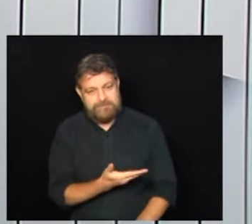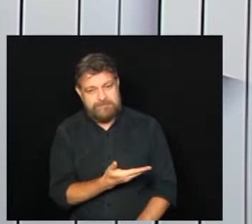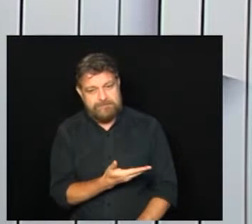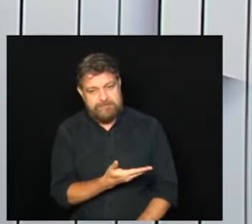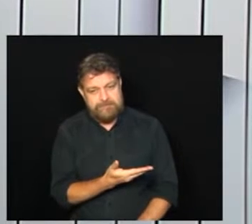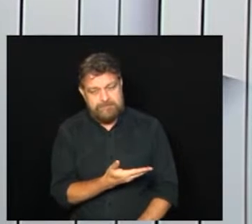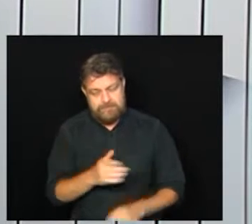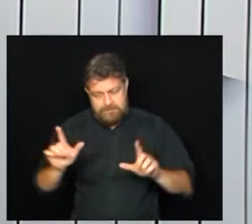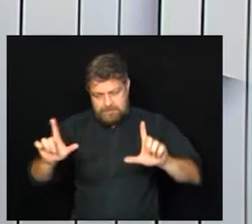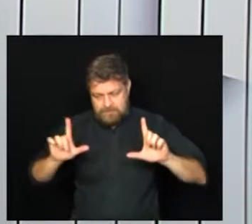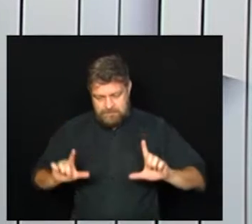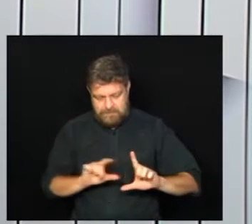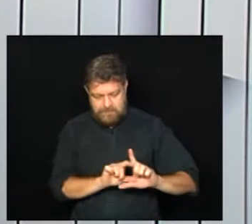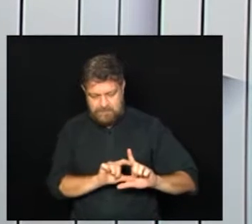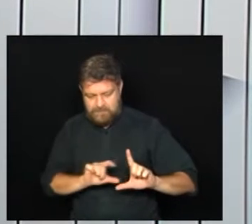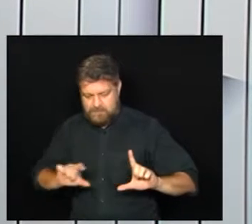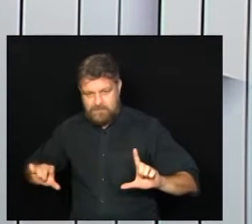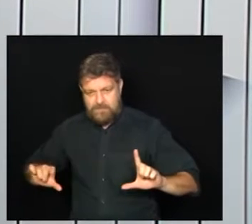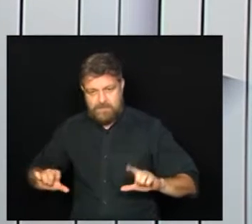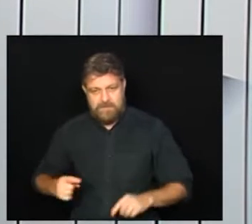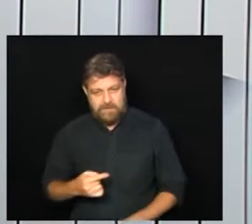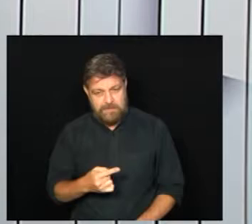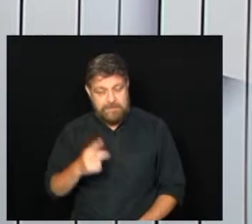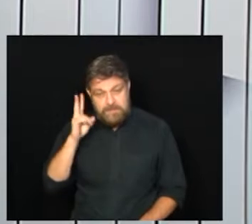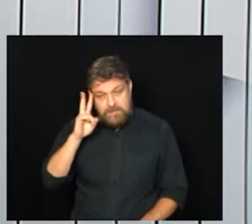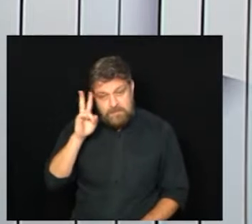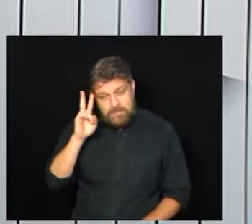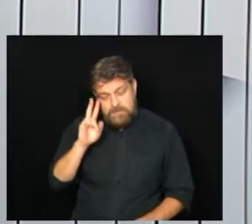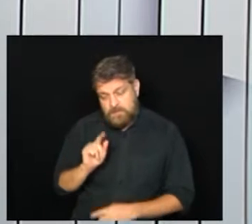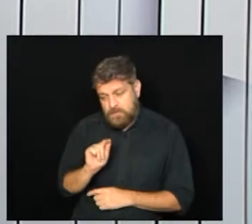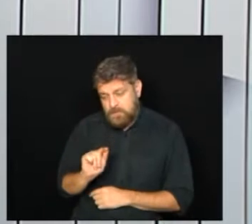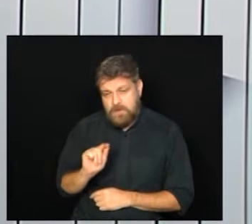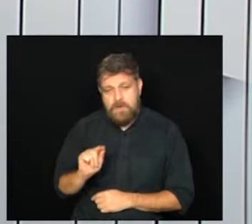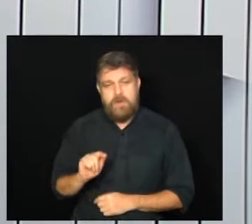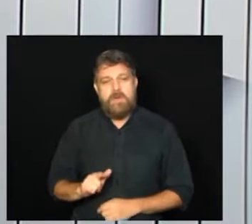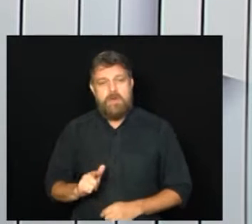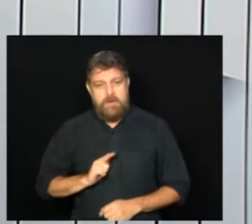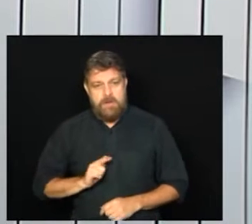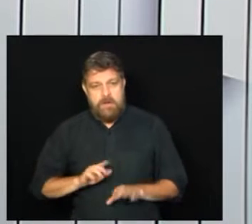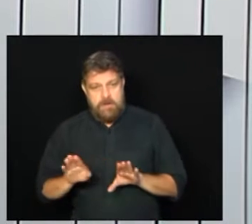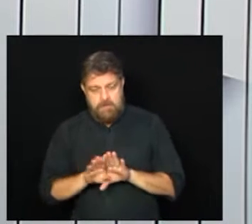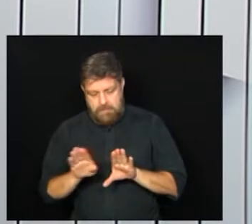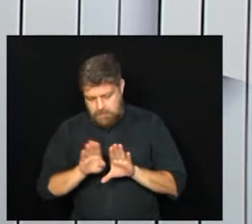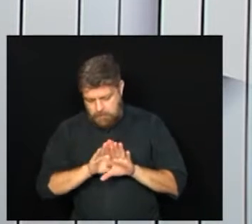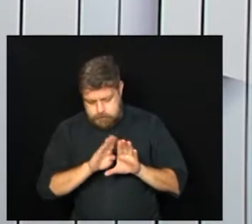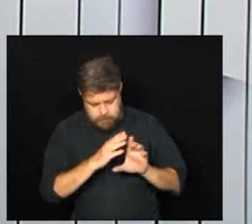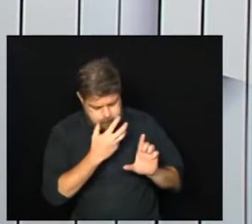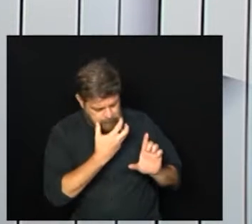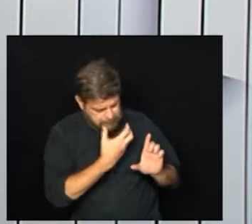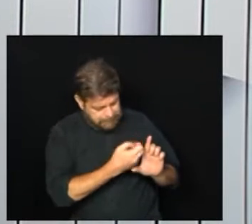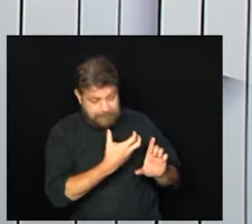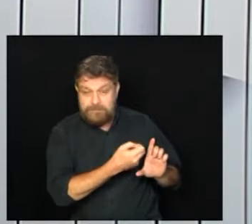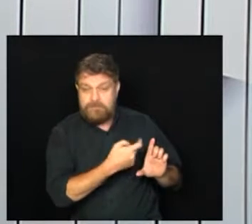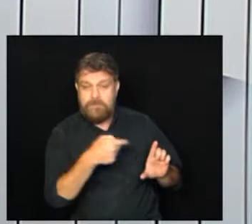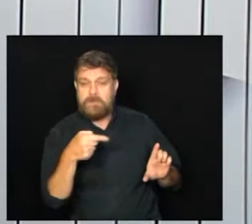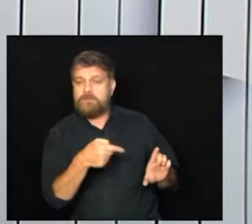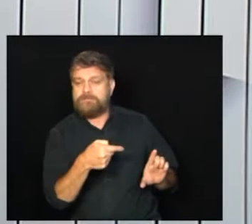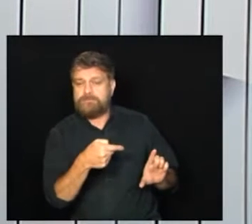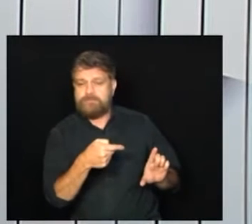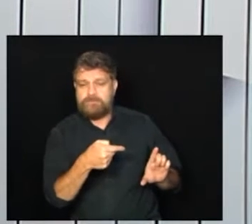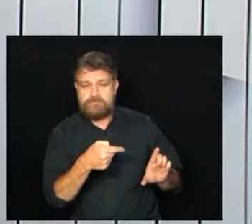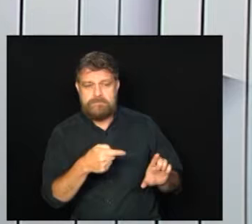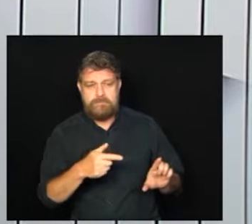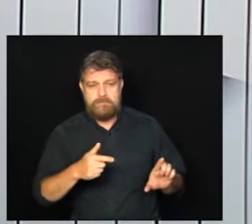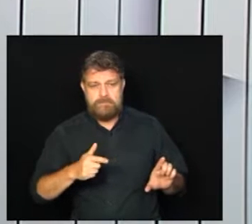97829-3776. O número está aqui embaixo da sua tela. Lembrando sempre que você tem a opção de enviar uma mensagem através do nosso QR Code. Olha